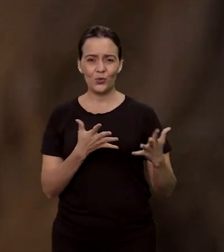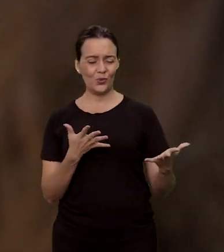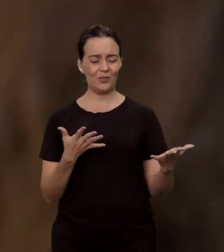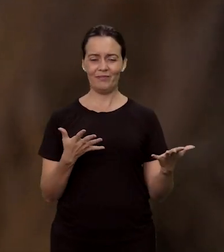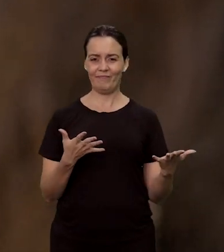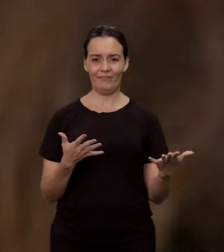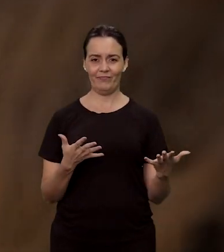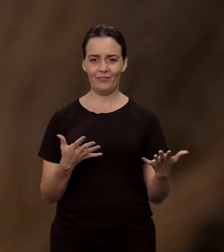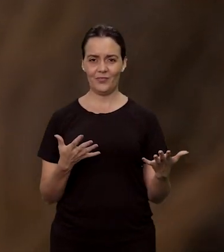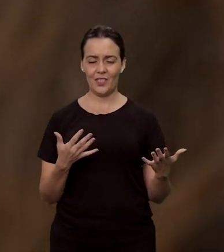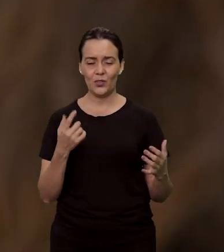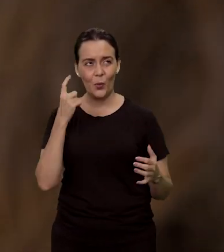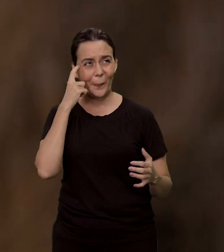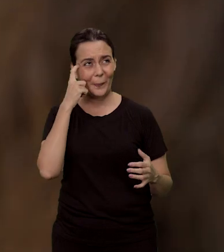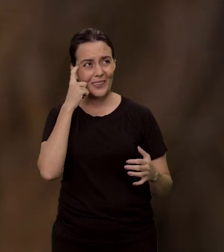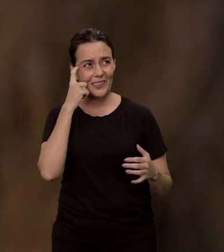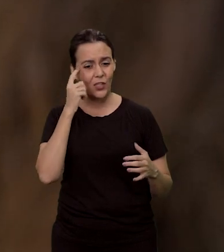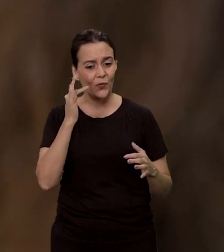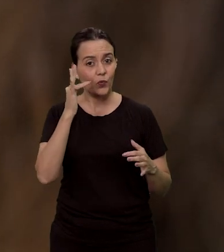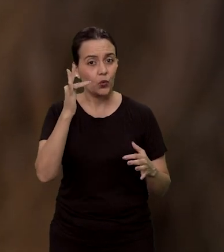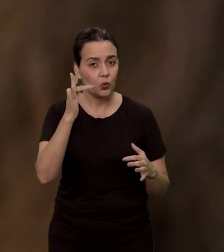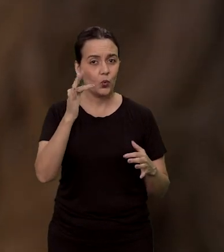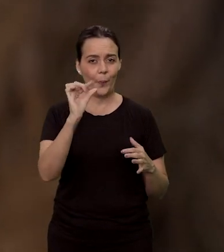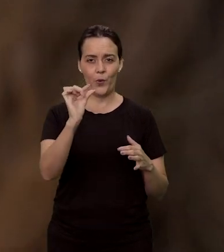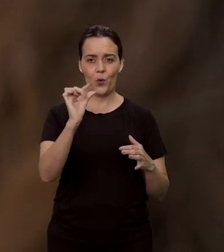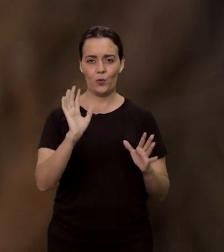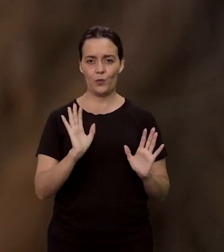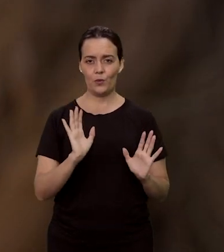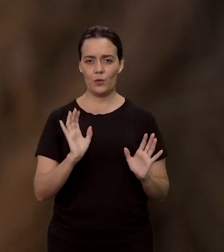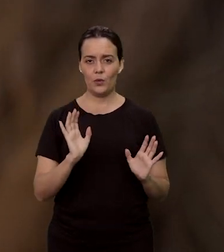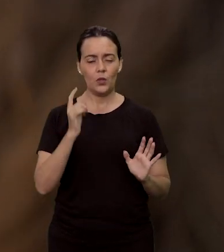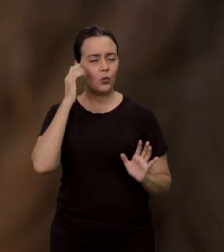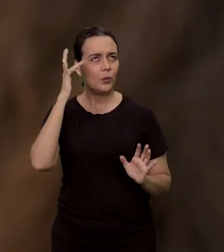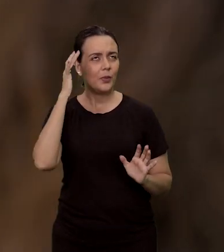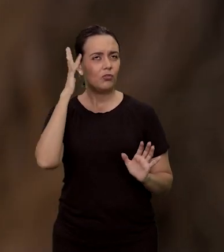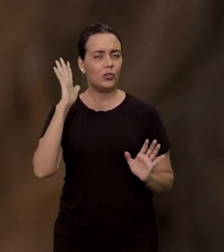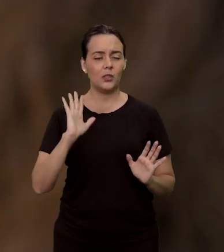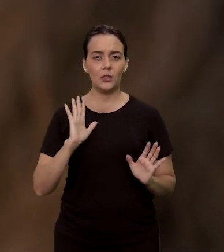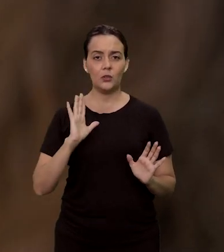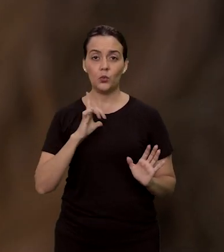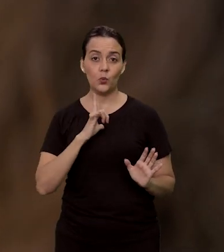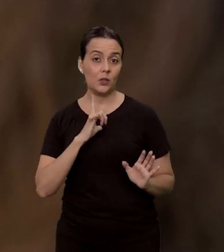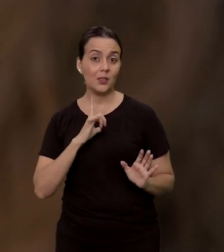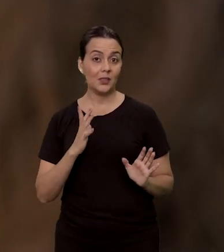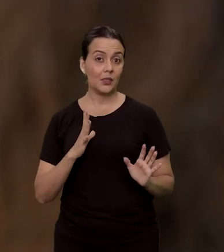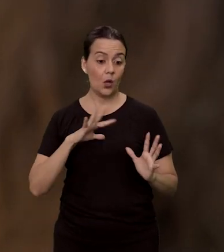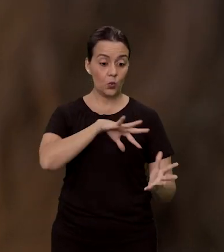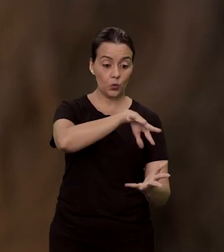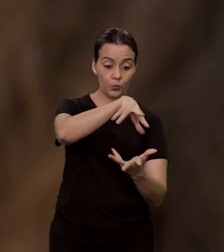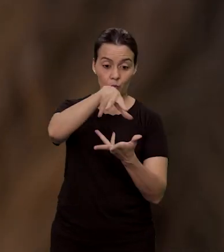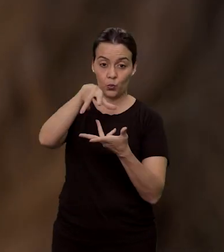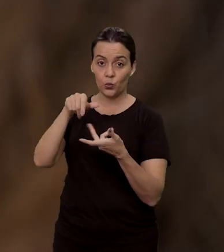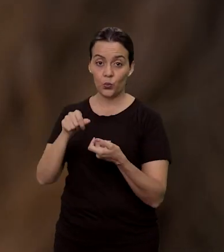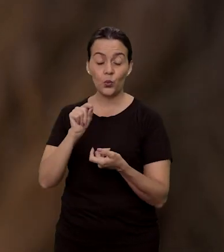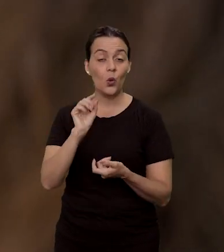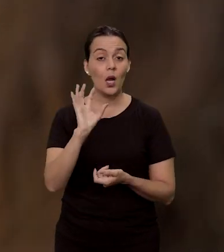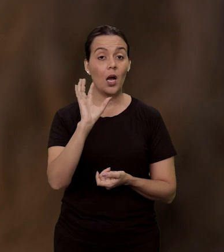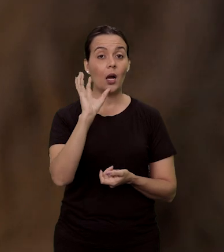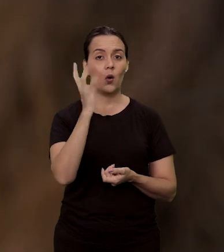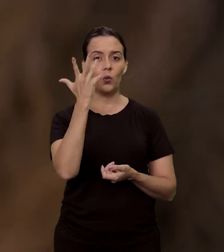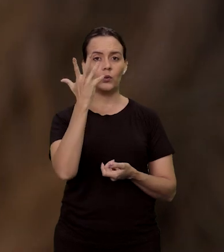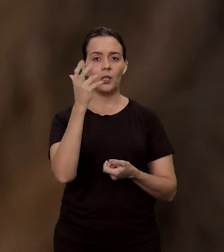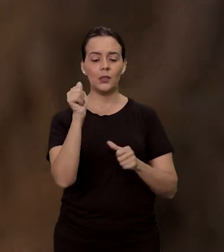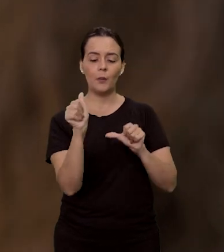curto prazo, né, não estou sendo utópico. E aí existem alguns movimentos no mundo que falam da transformação